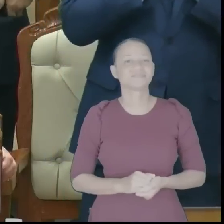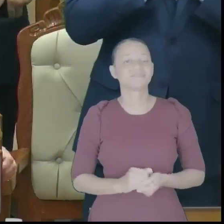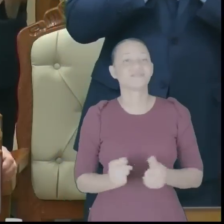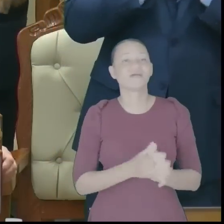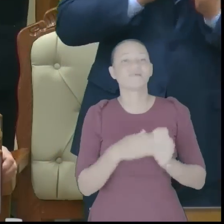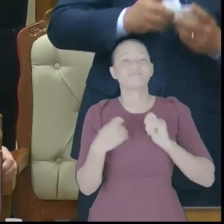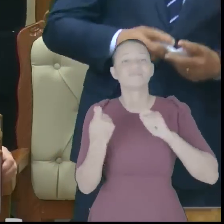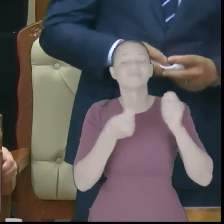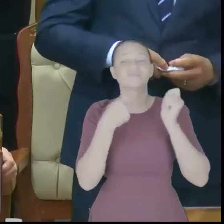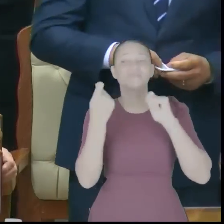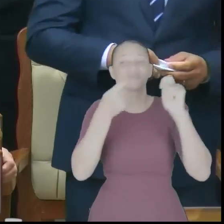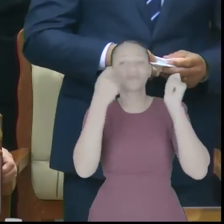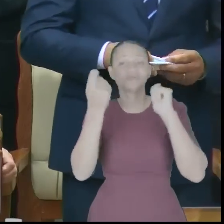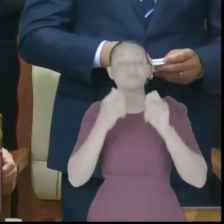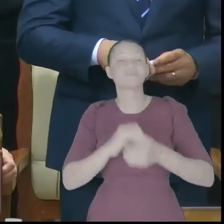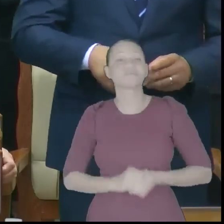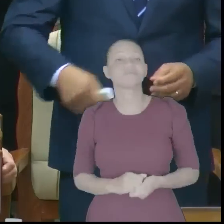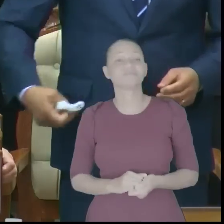Aleluia!